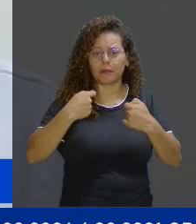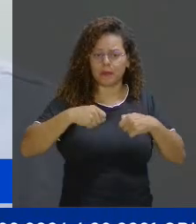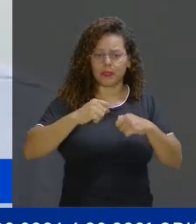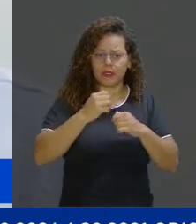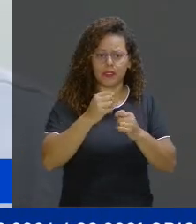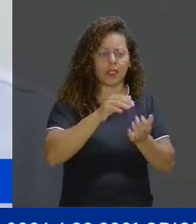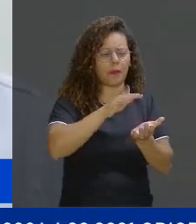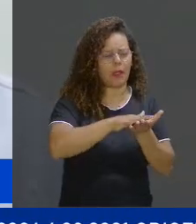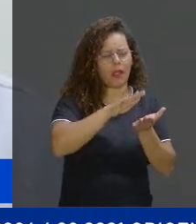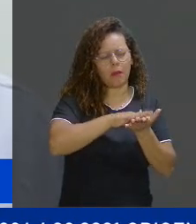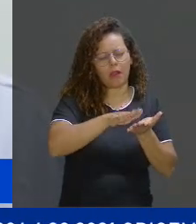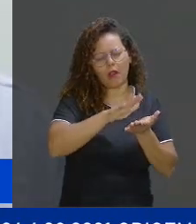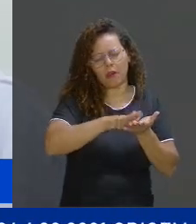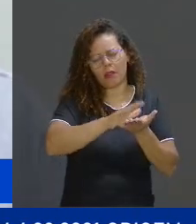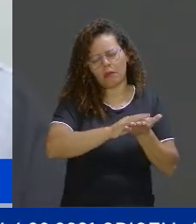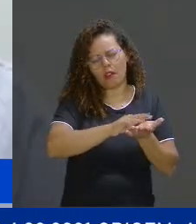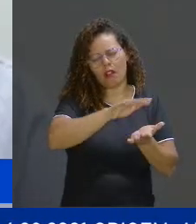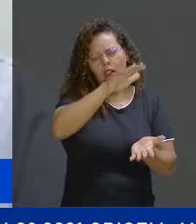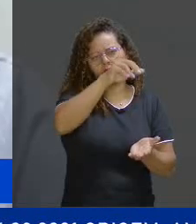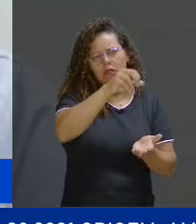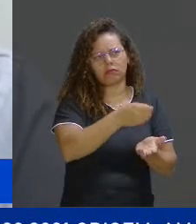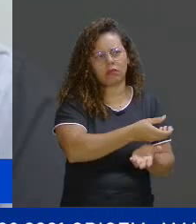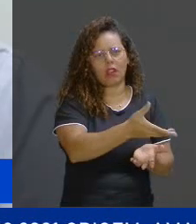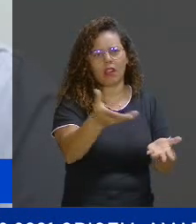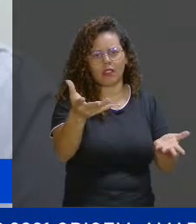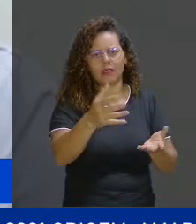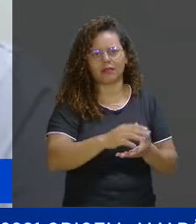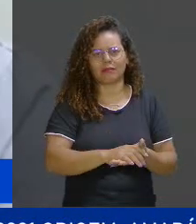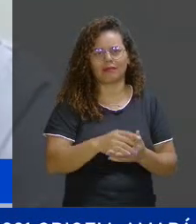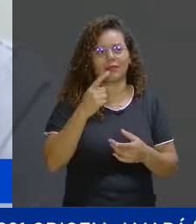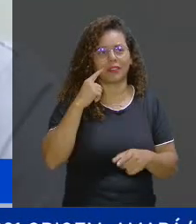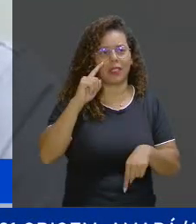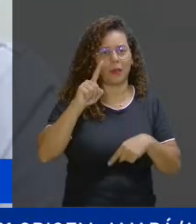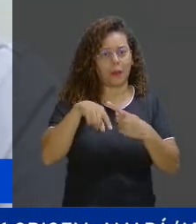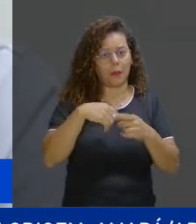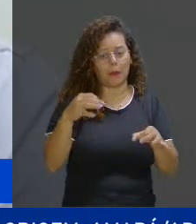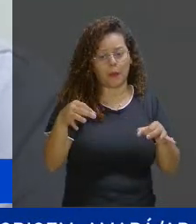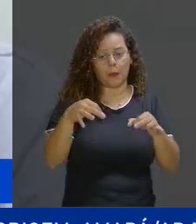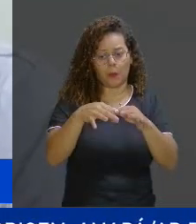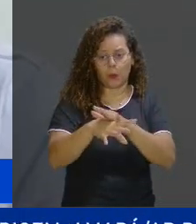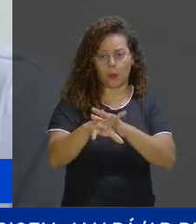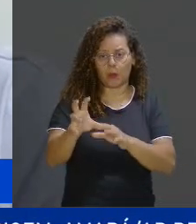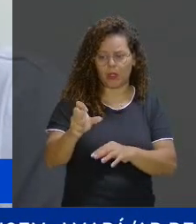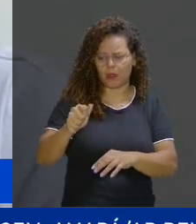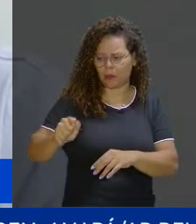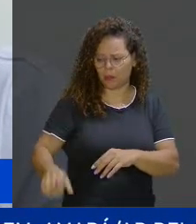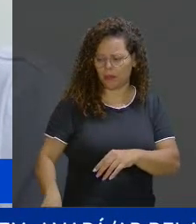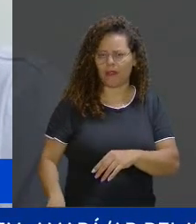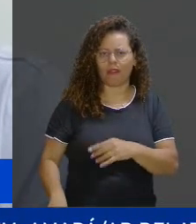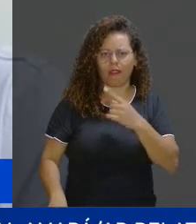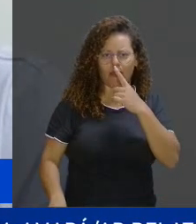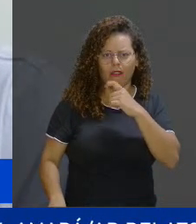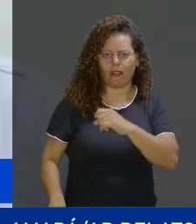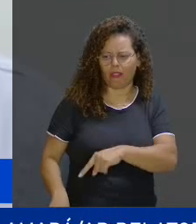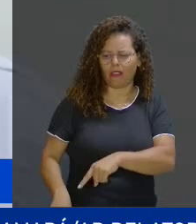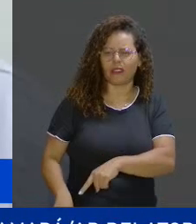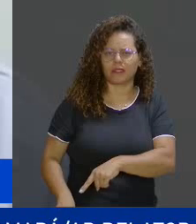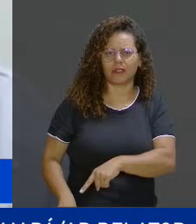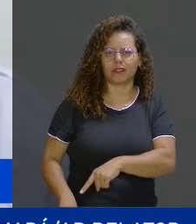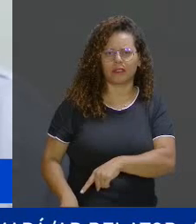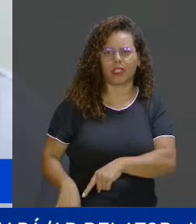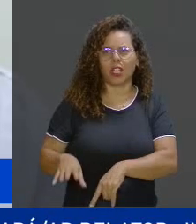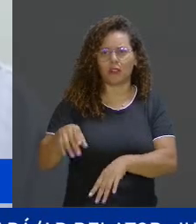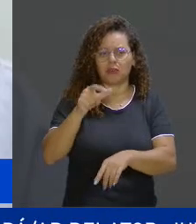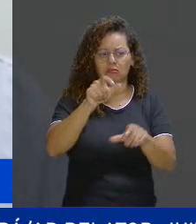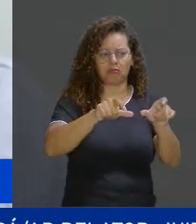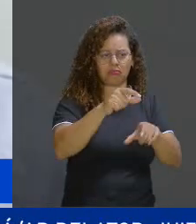eleitor que pega um santinho num evento, depois que termina o evento, ele tem o hábito de amassar esse santinho e jogar no lixo. Então, é muito